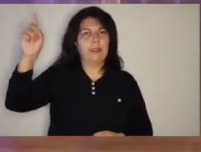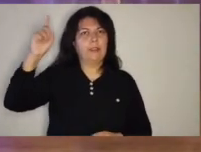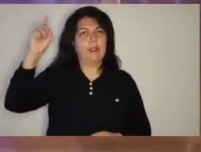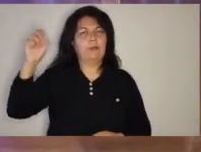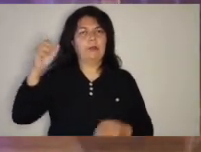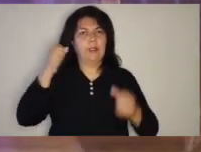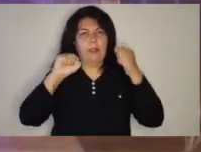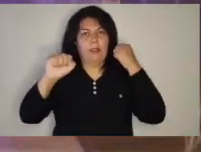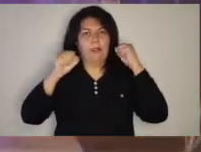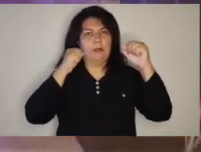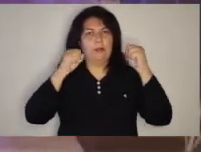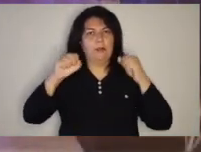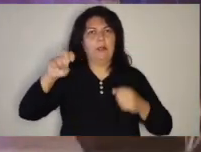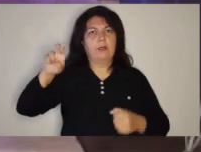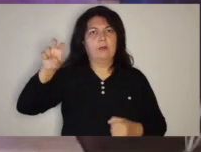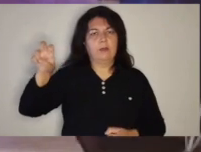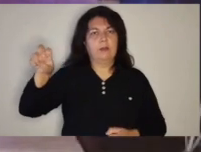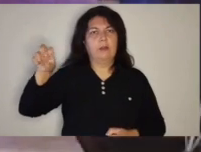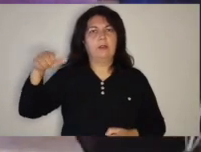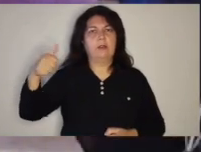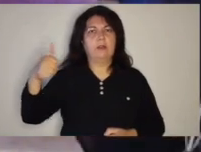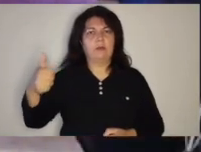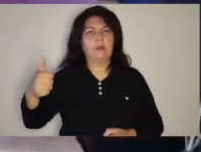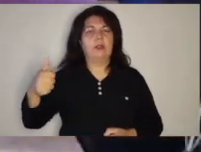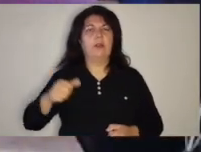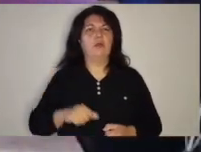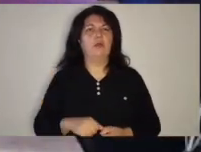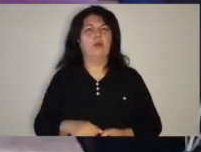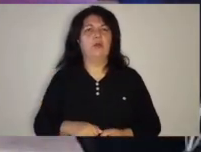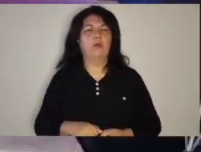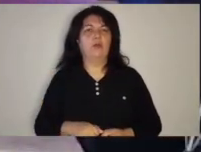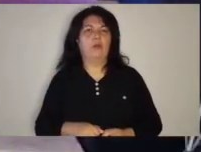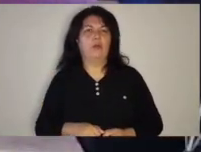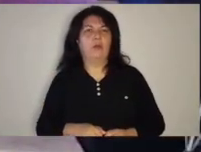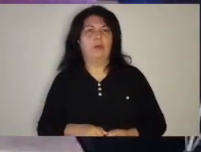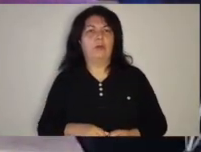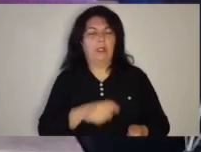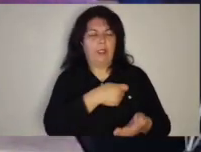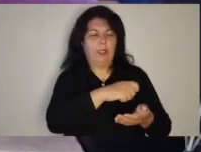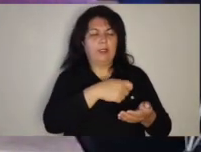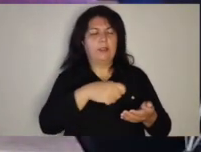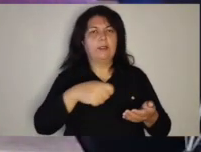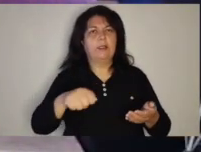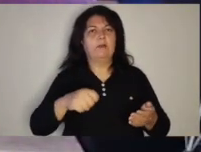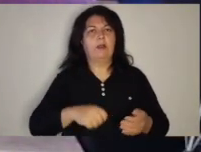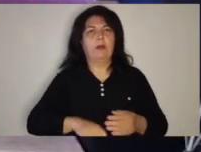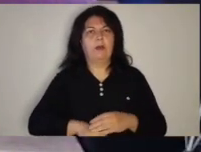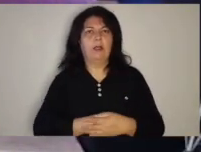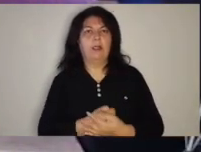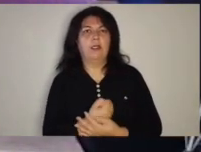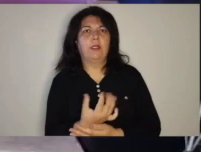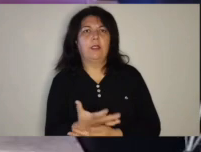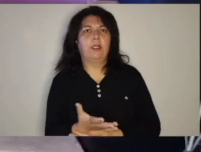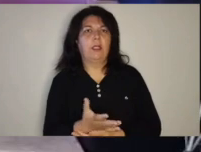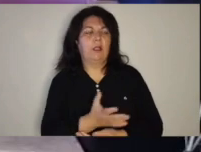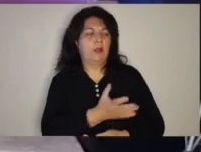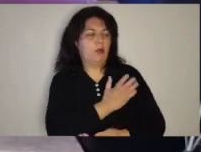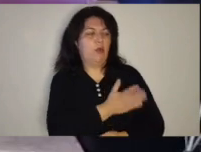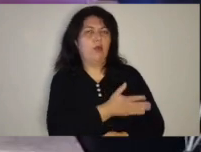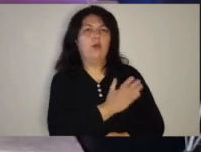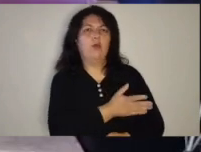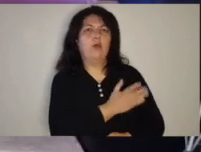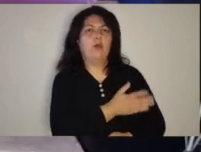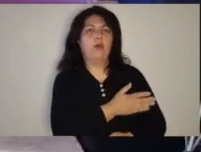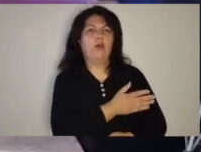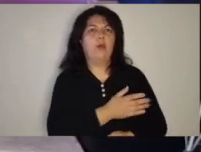O que ele falou no Salmo 91? Cria em mim, ó Deus, um coração puro.